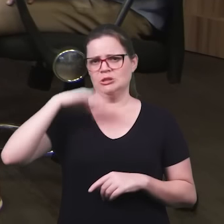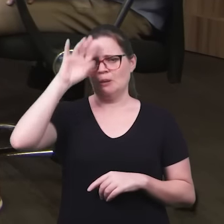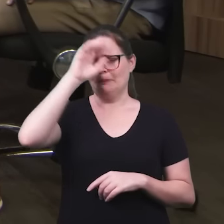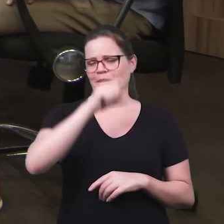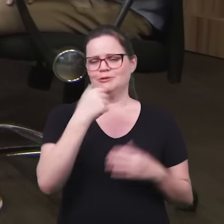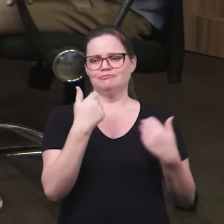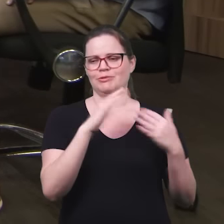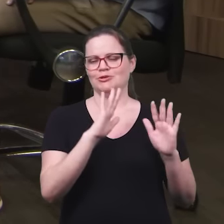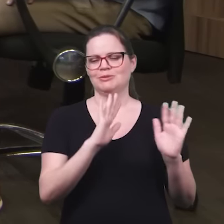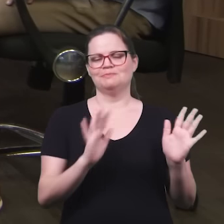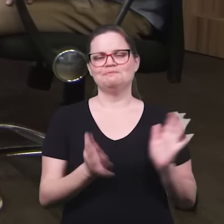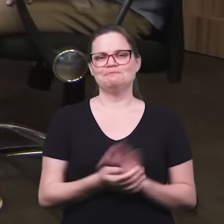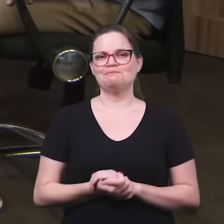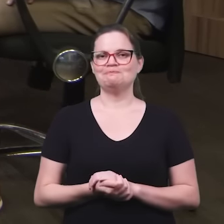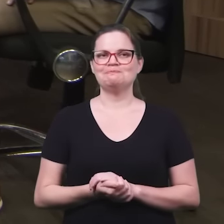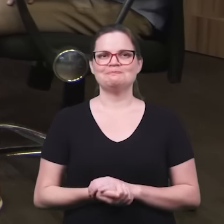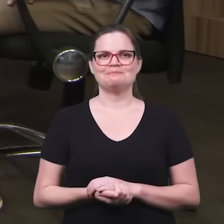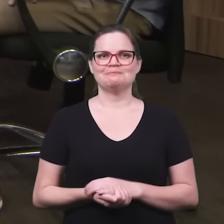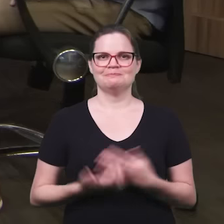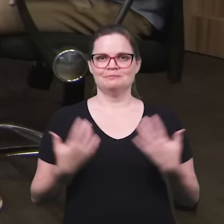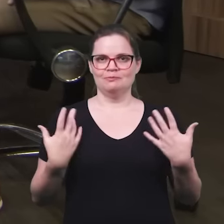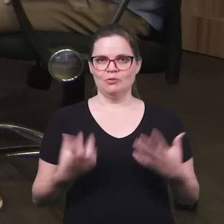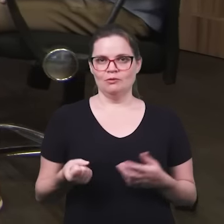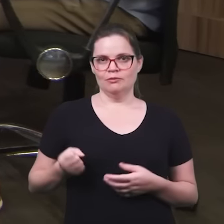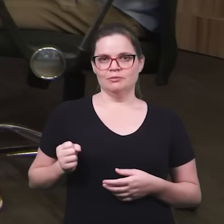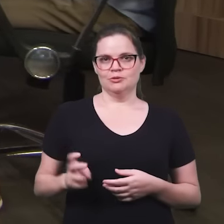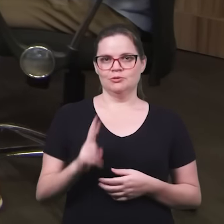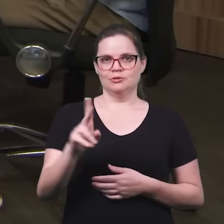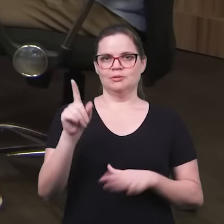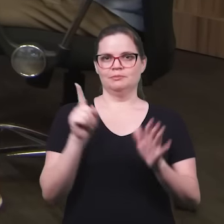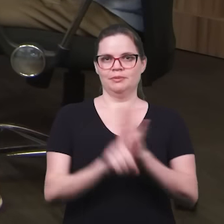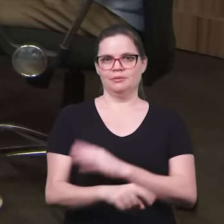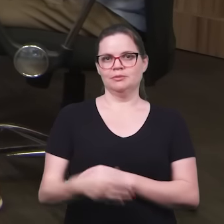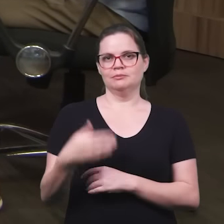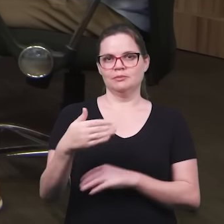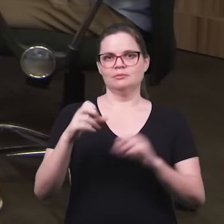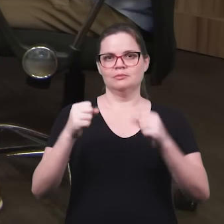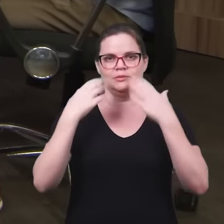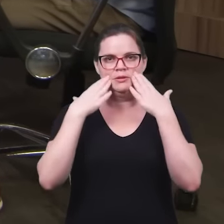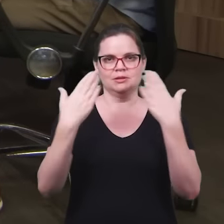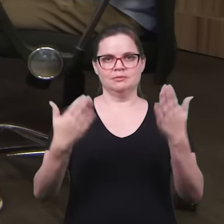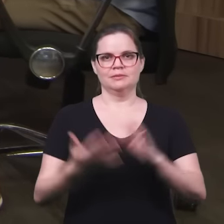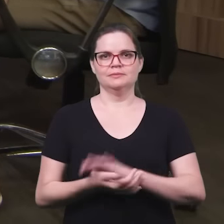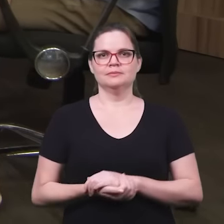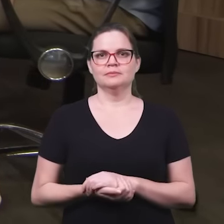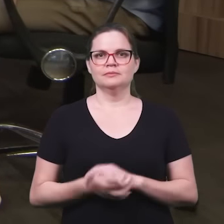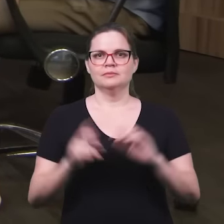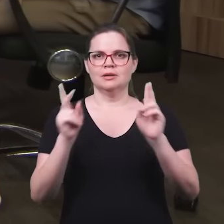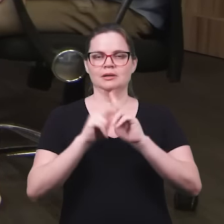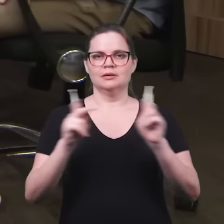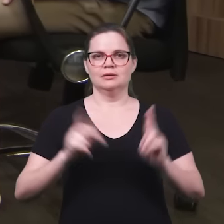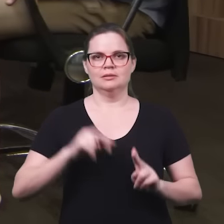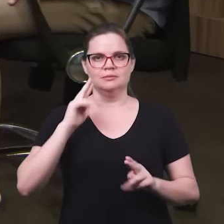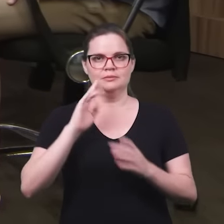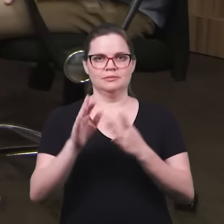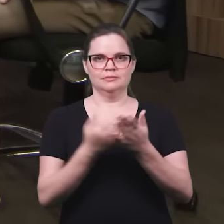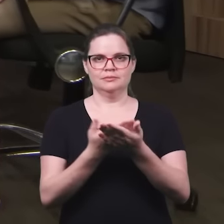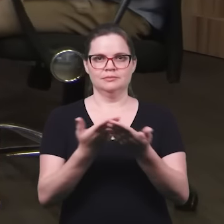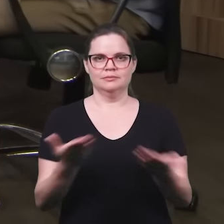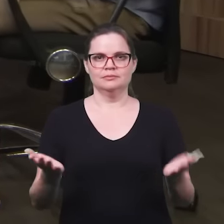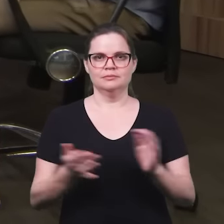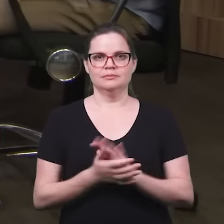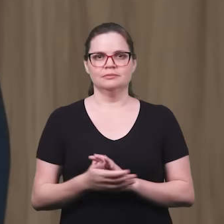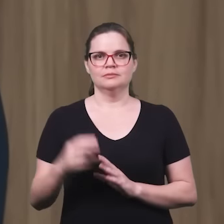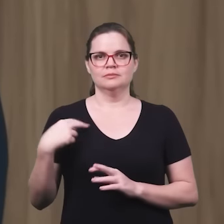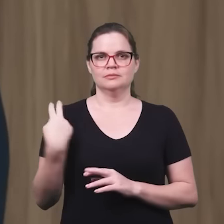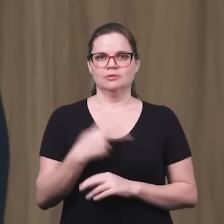segue em frente. Vamos lá. Vamos seguir então? Próxima pergunta, por favor, se apresente, faça sua pergunta. Paz do Senhor a todos,